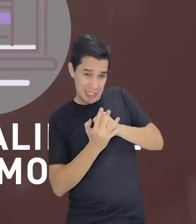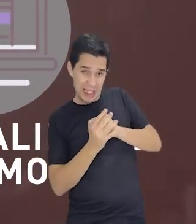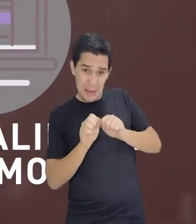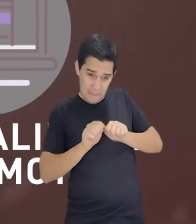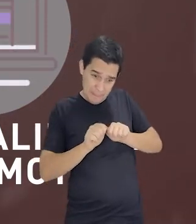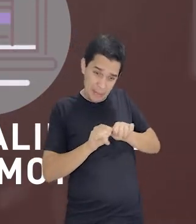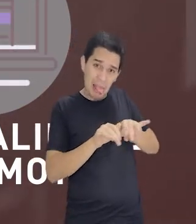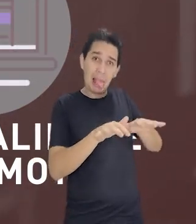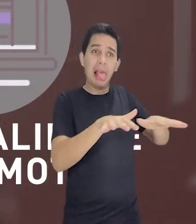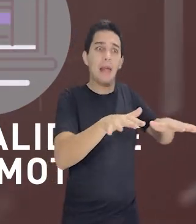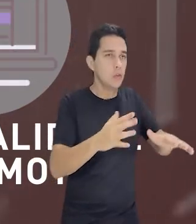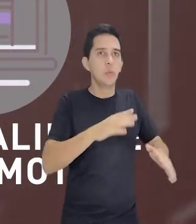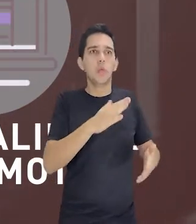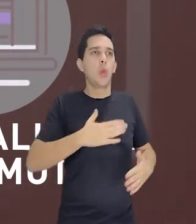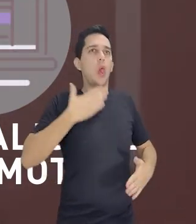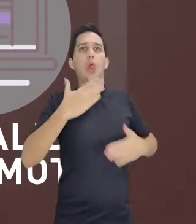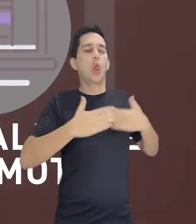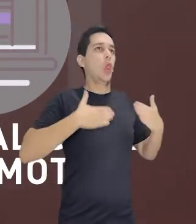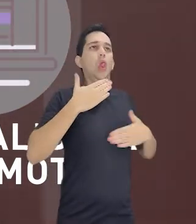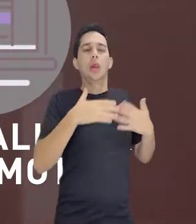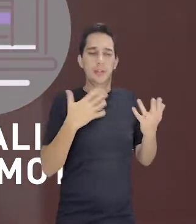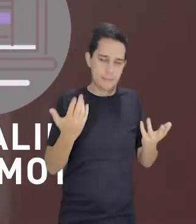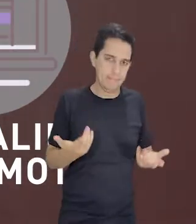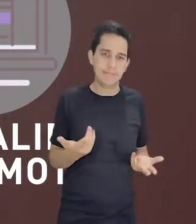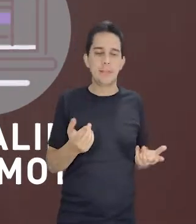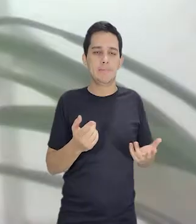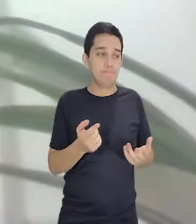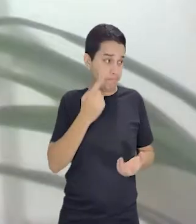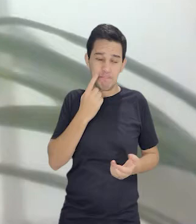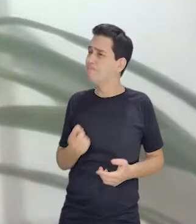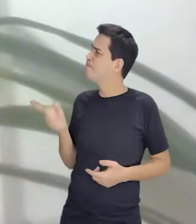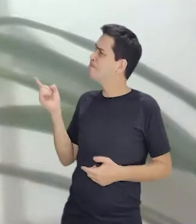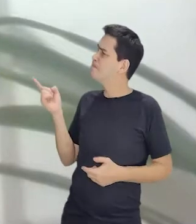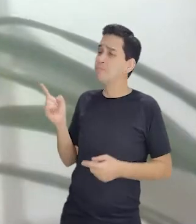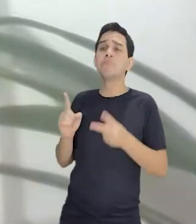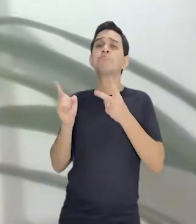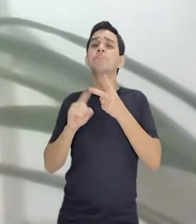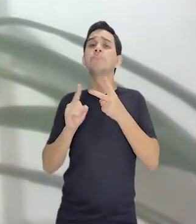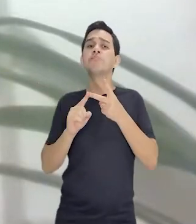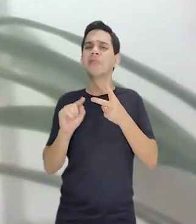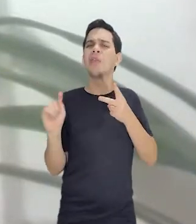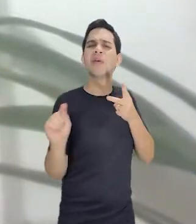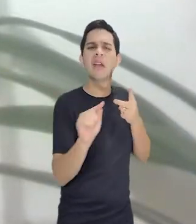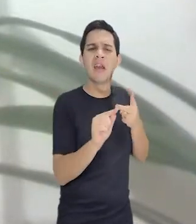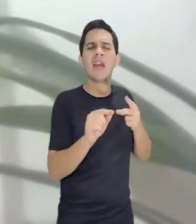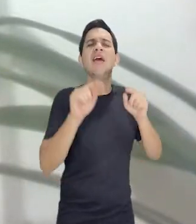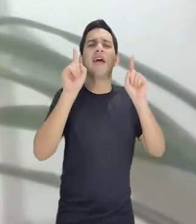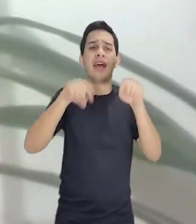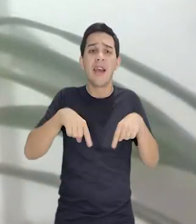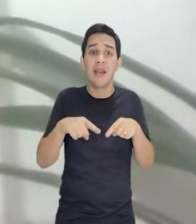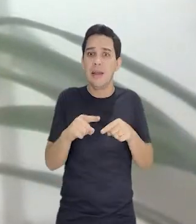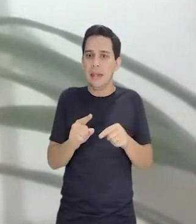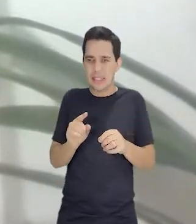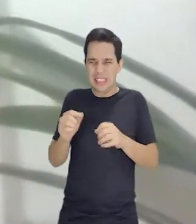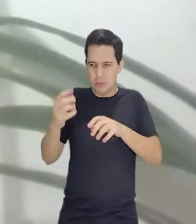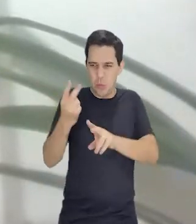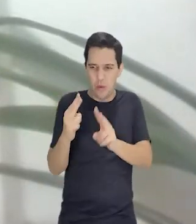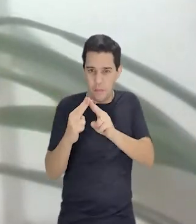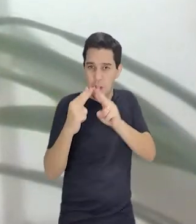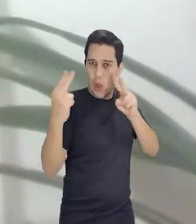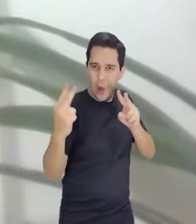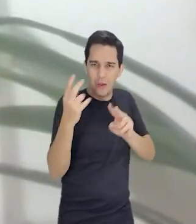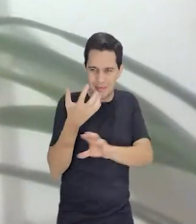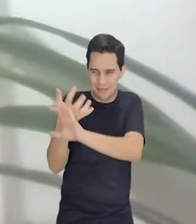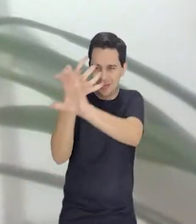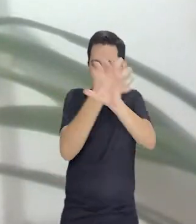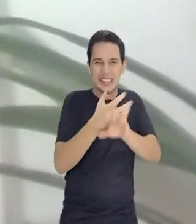de que esse ensino remoto acabasse sendo implementado muito de uma hora para outra. Portanto, a força-tarefa tem esses 2